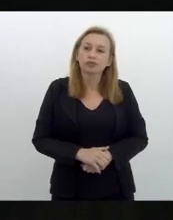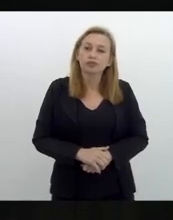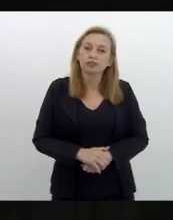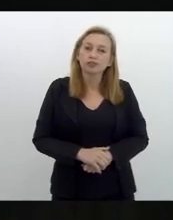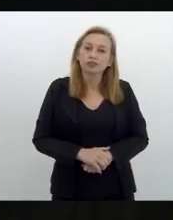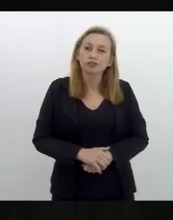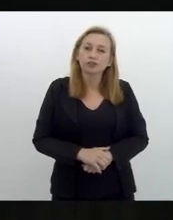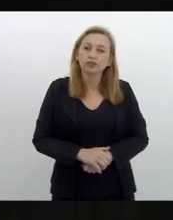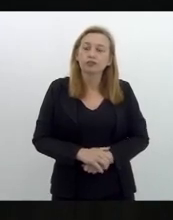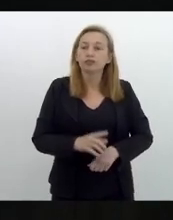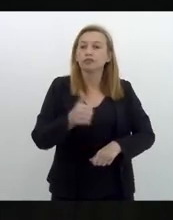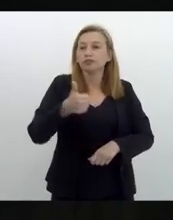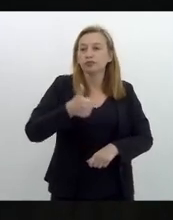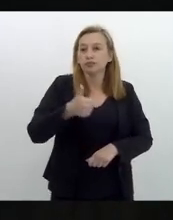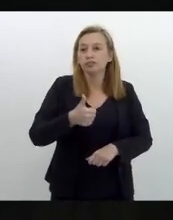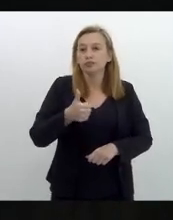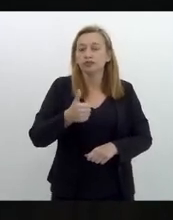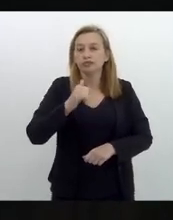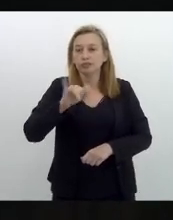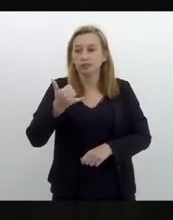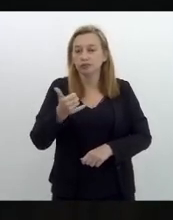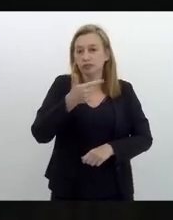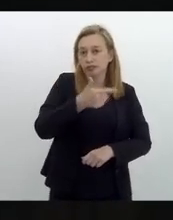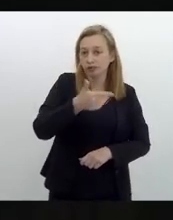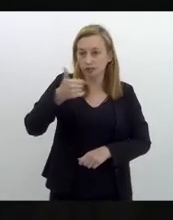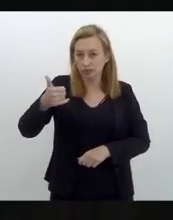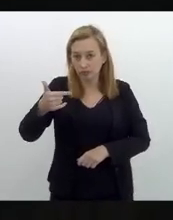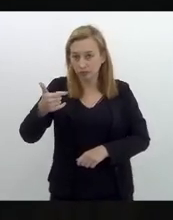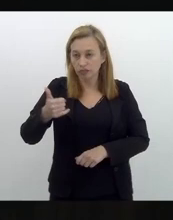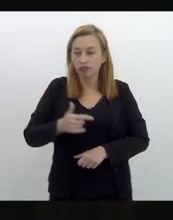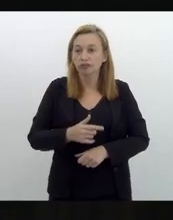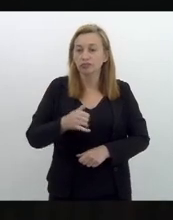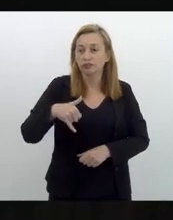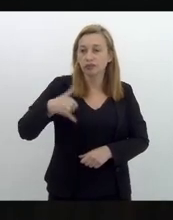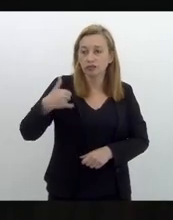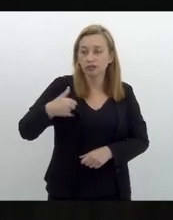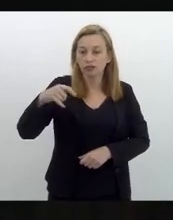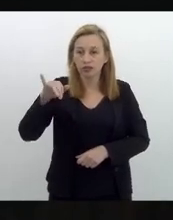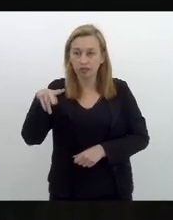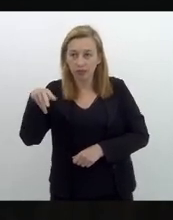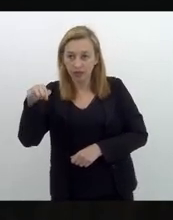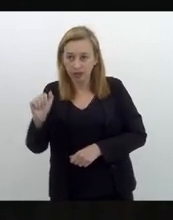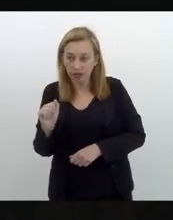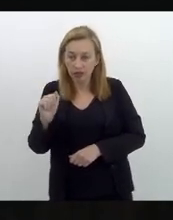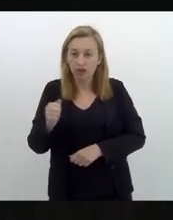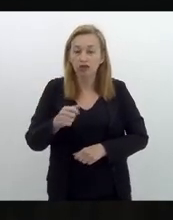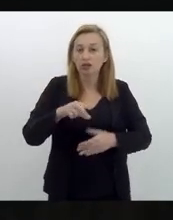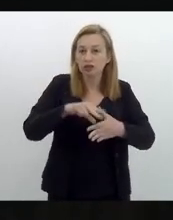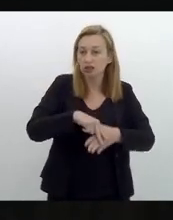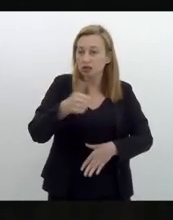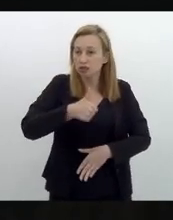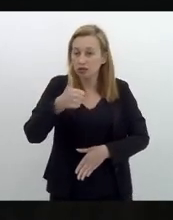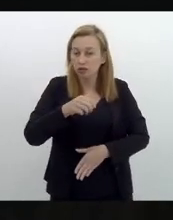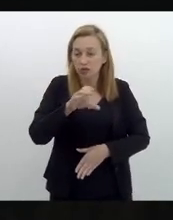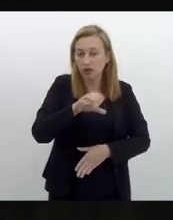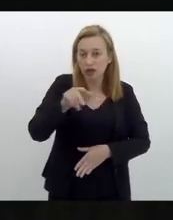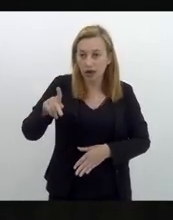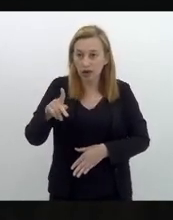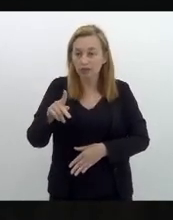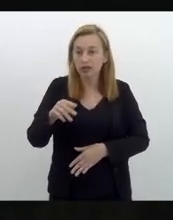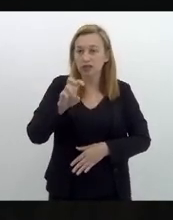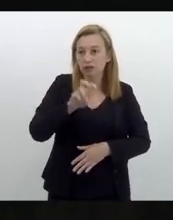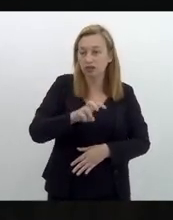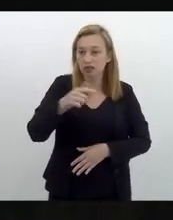a partir de 1º de janeiro de 22 a idade mínima que se refere ao inciso 1º do capítulo será 57